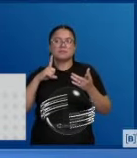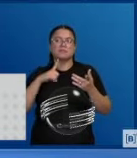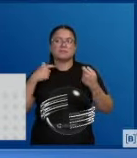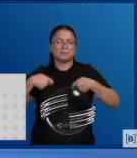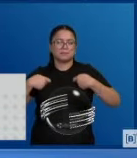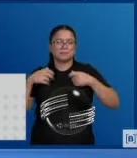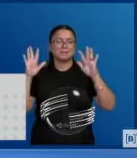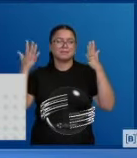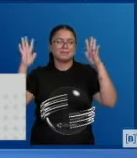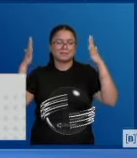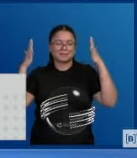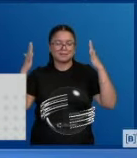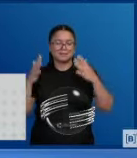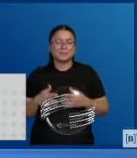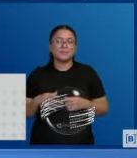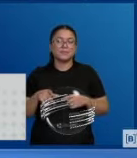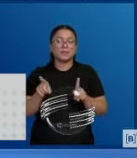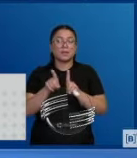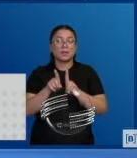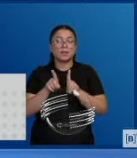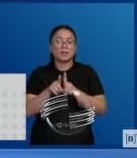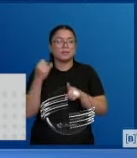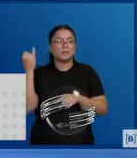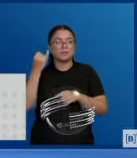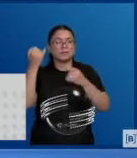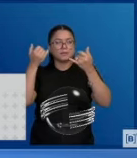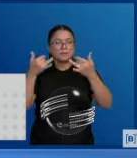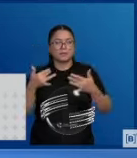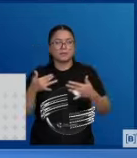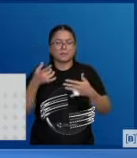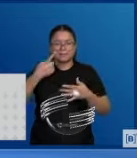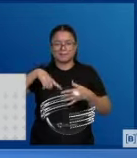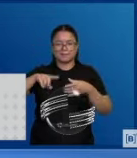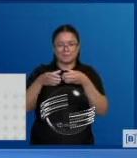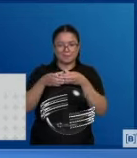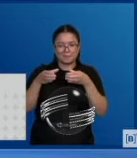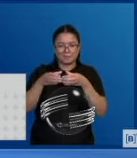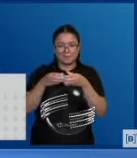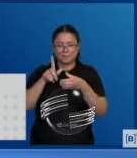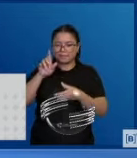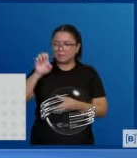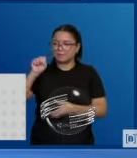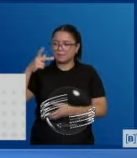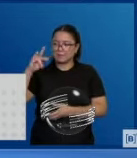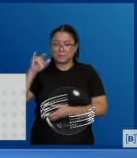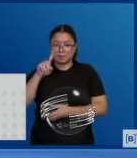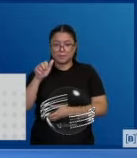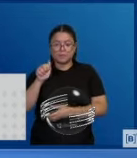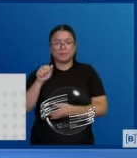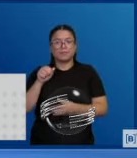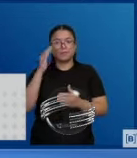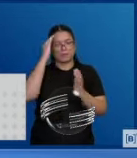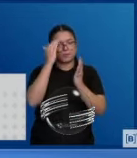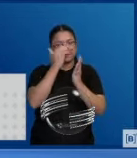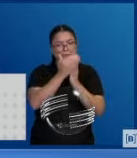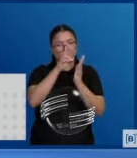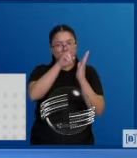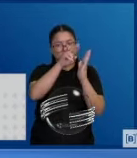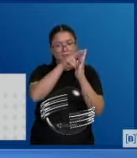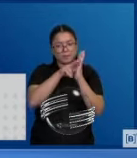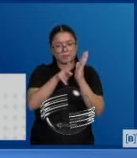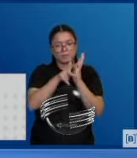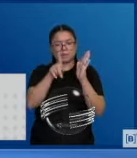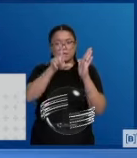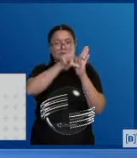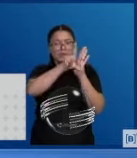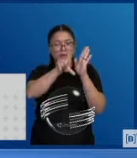frisar que a nossa companhia estatal, a Gespisa, não cumpriu os requisitos da lei do novo marco legal do saneamento